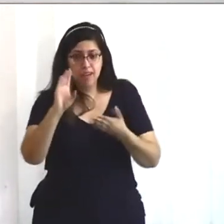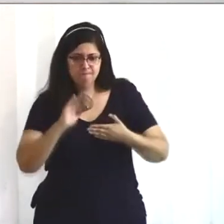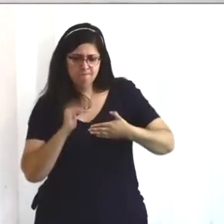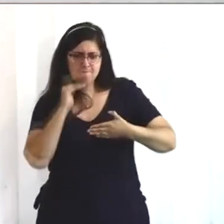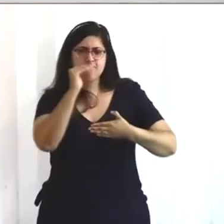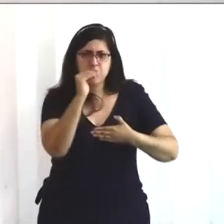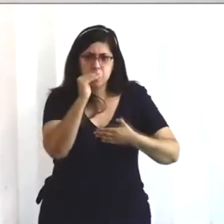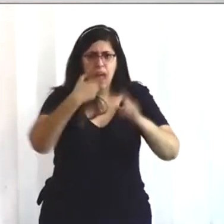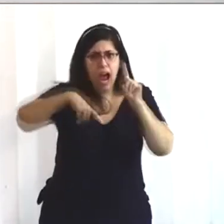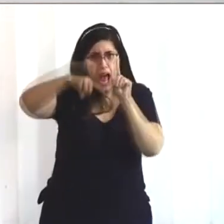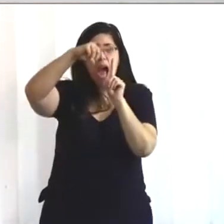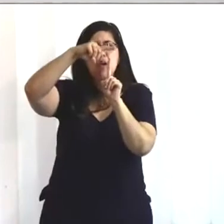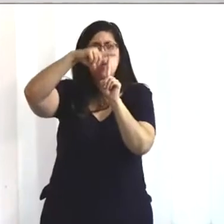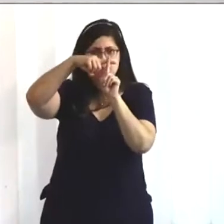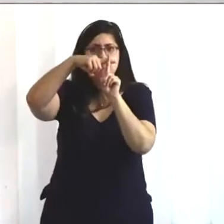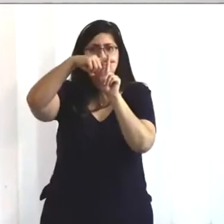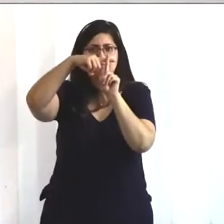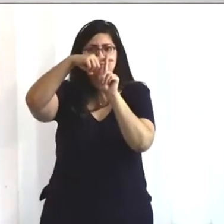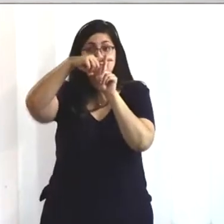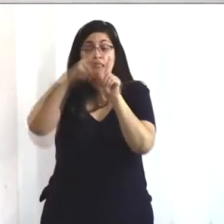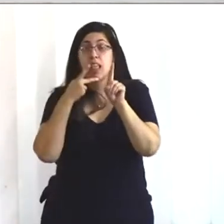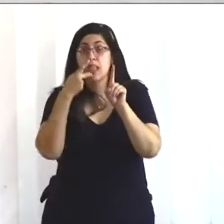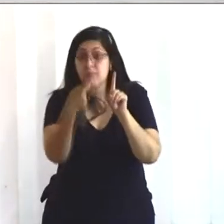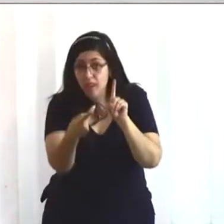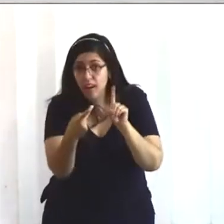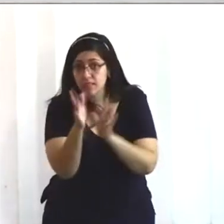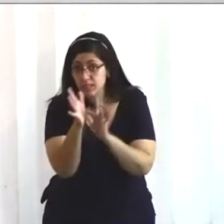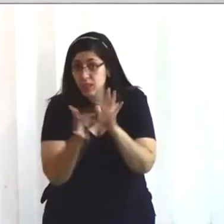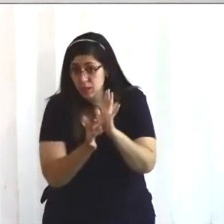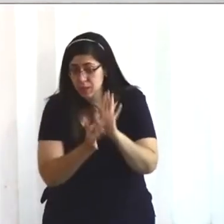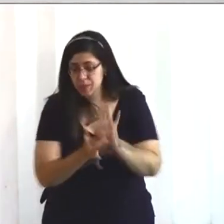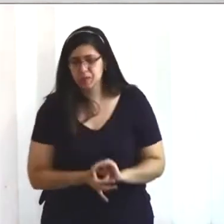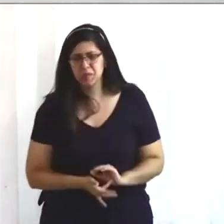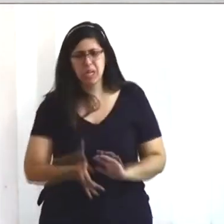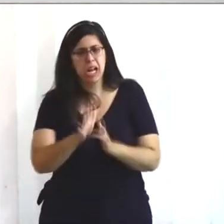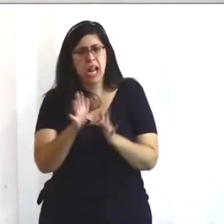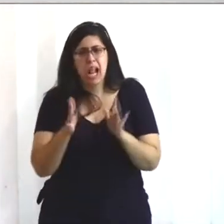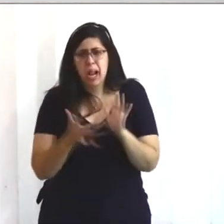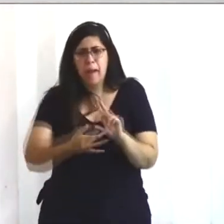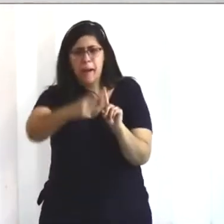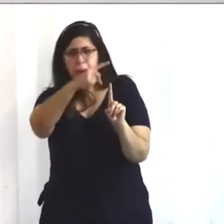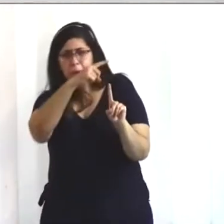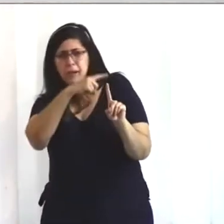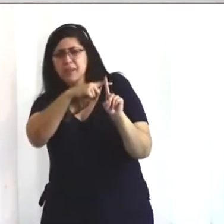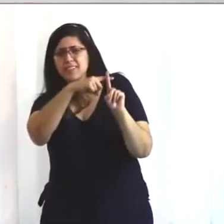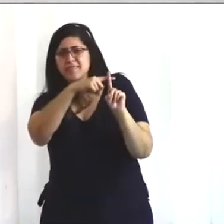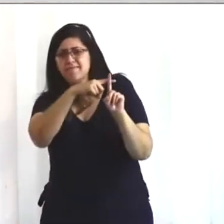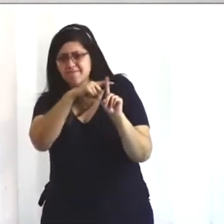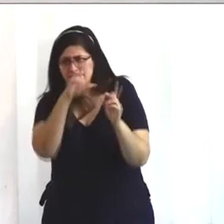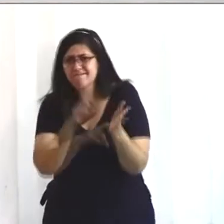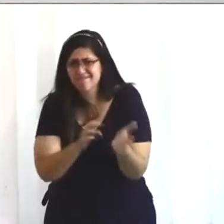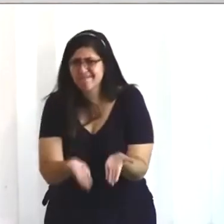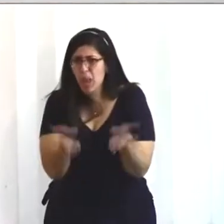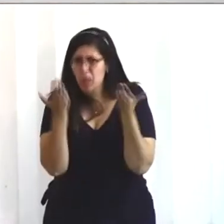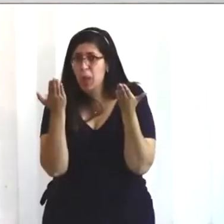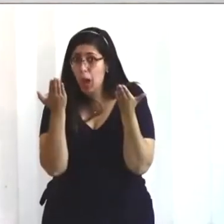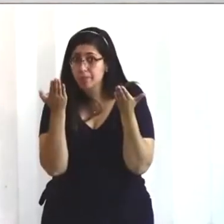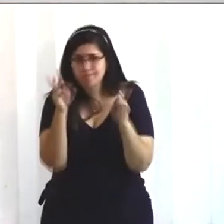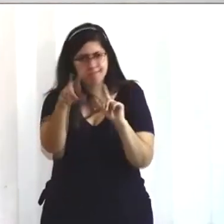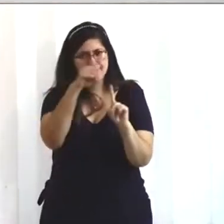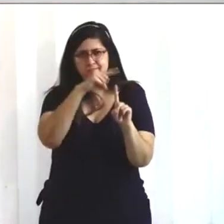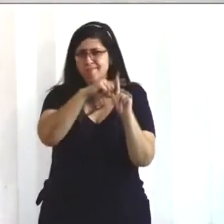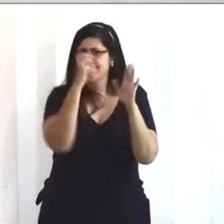Bíblia, ela fala de Jesus Cristo, que passou pela cruz e que não está